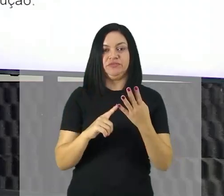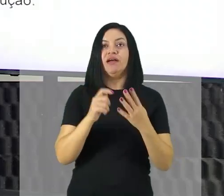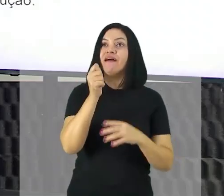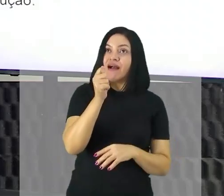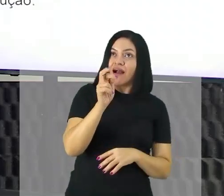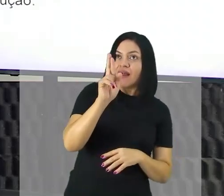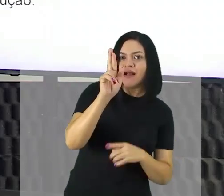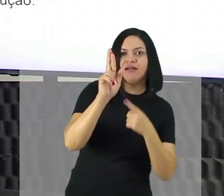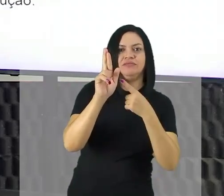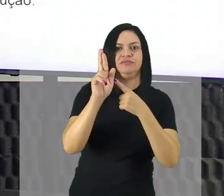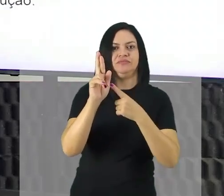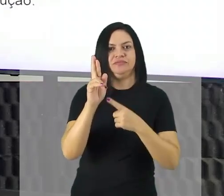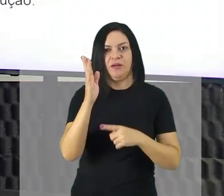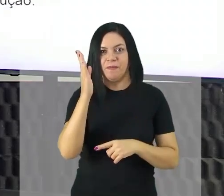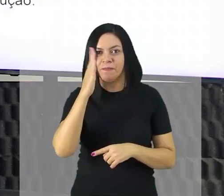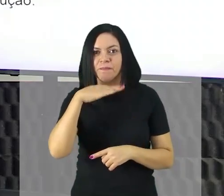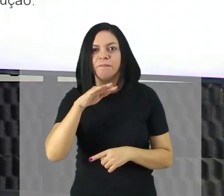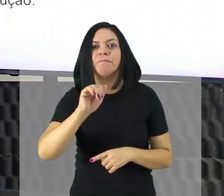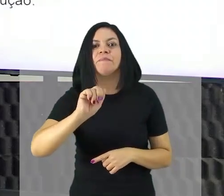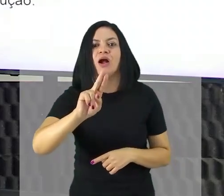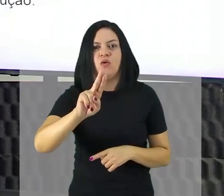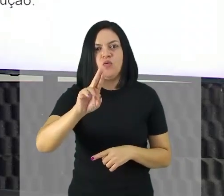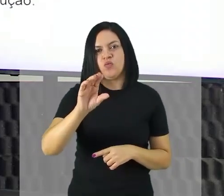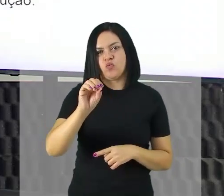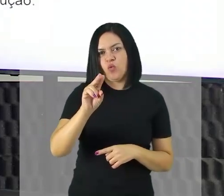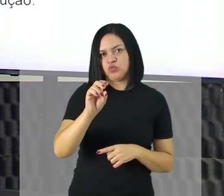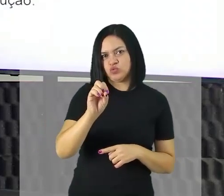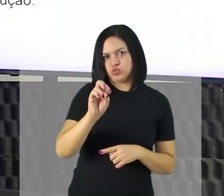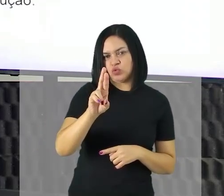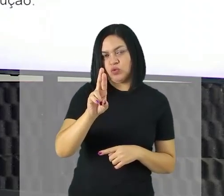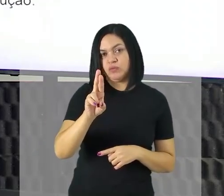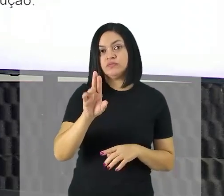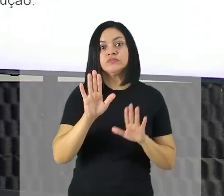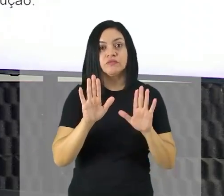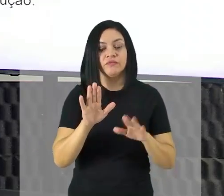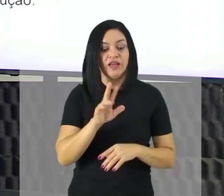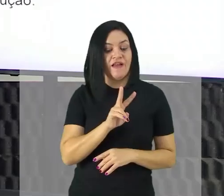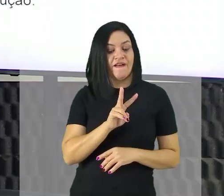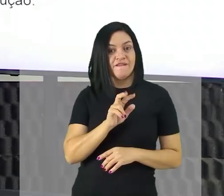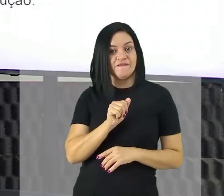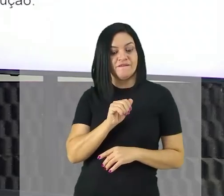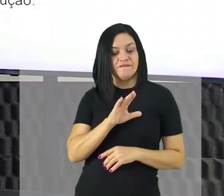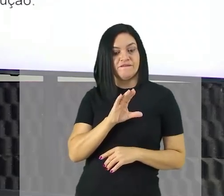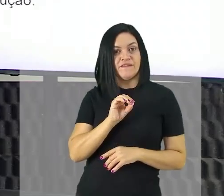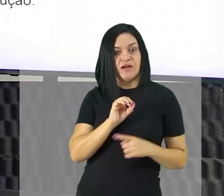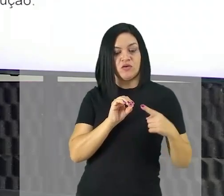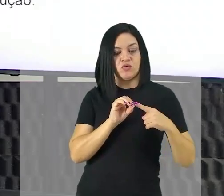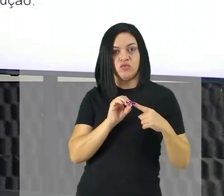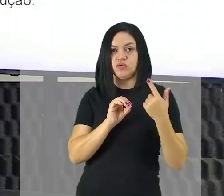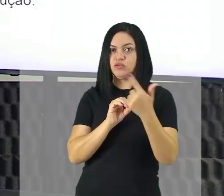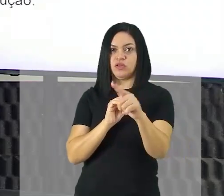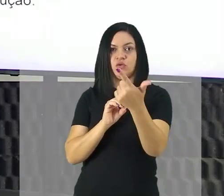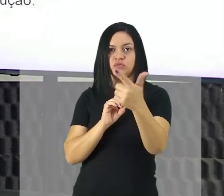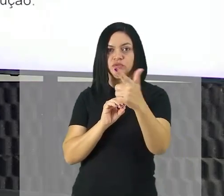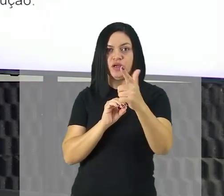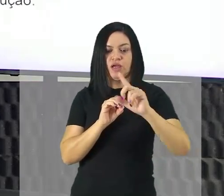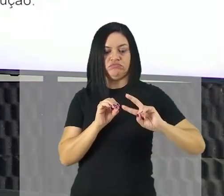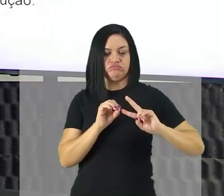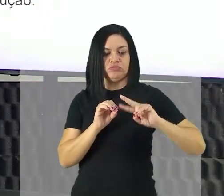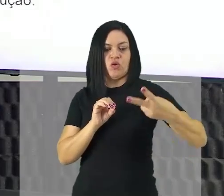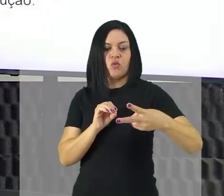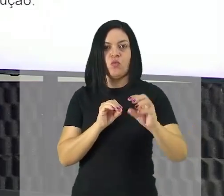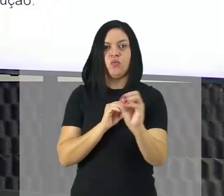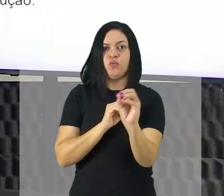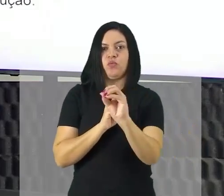é um mau condutor. E outra, no vácuo não tem condução, já que é de partícula para partícula, no vácuo não tem partícula